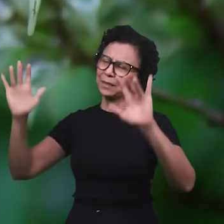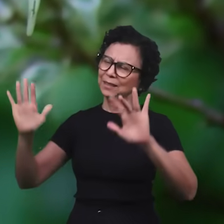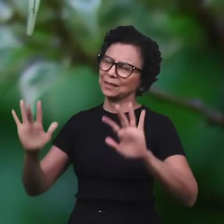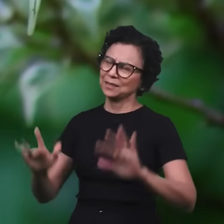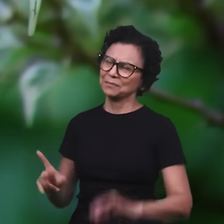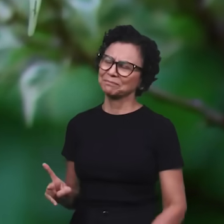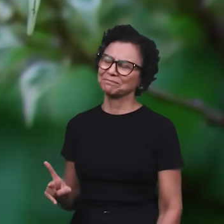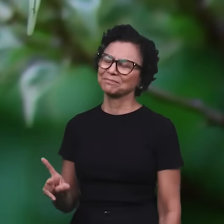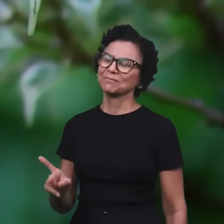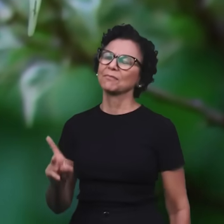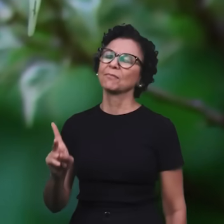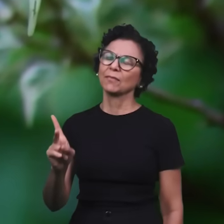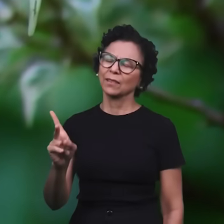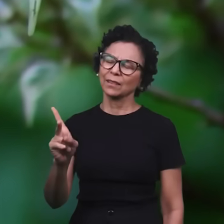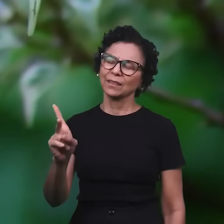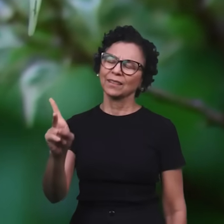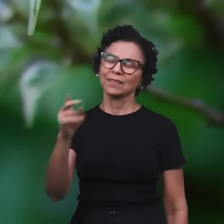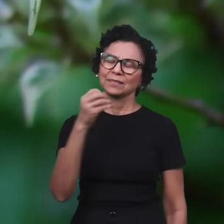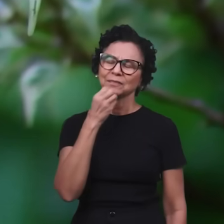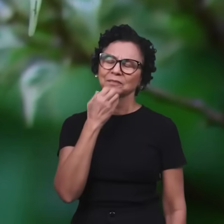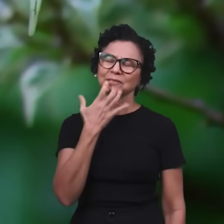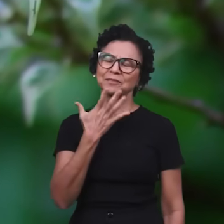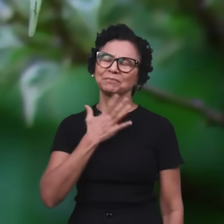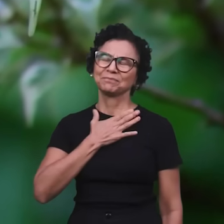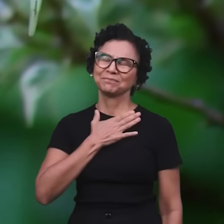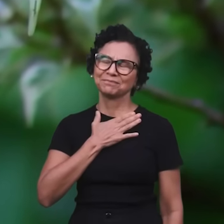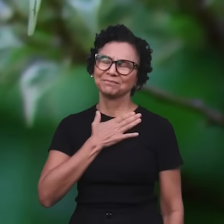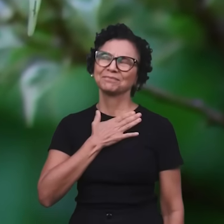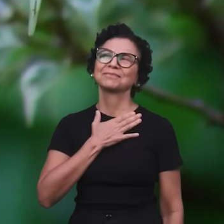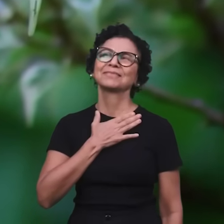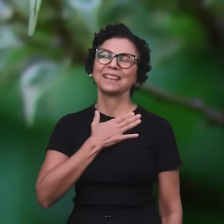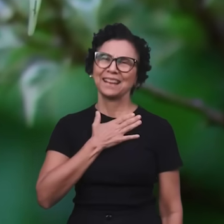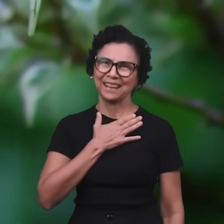ordena a bênção para sempre,